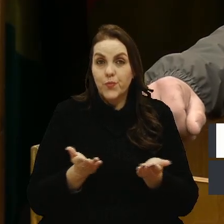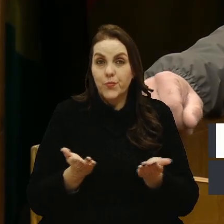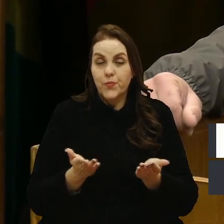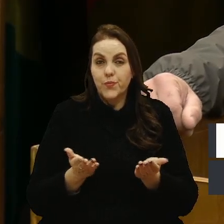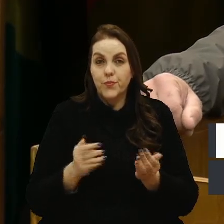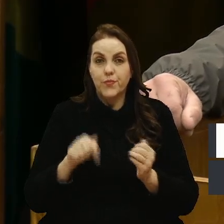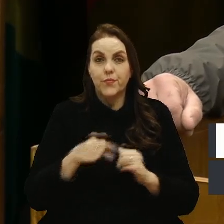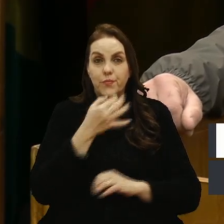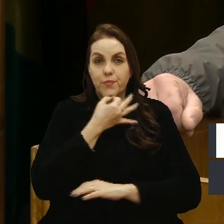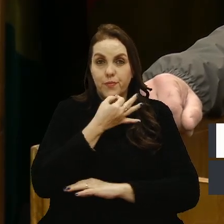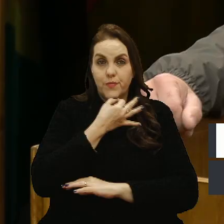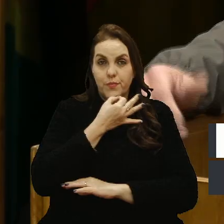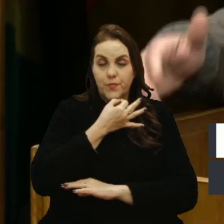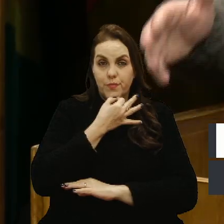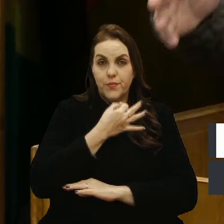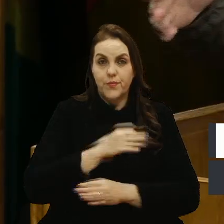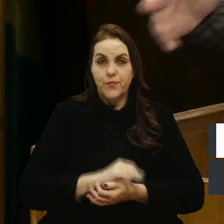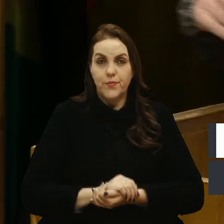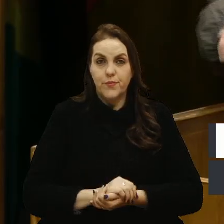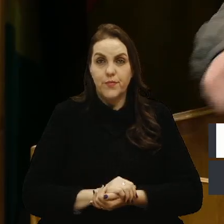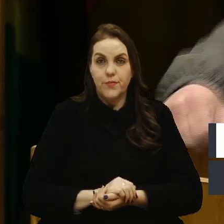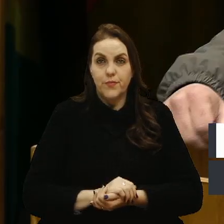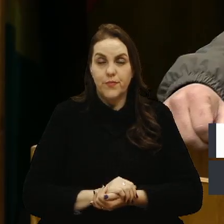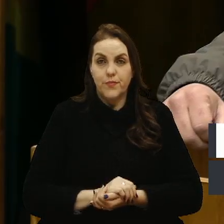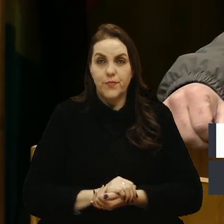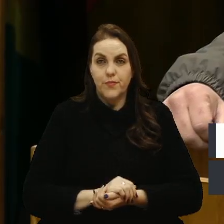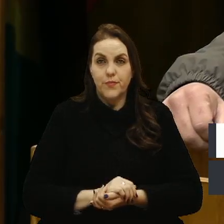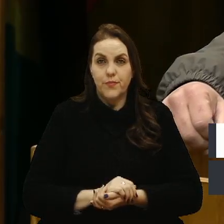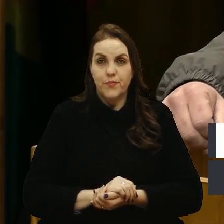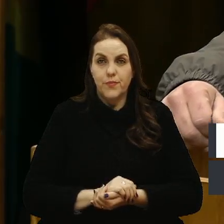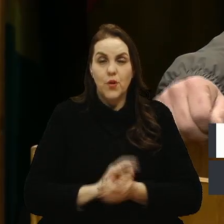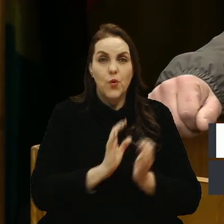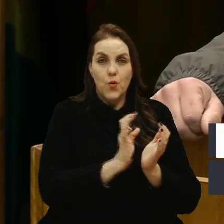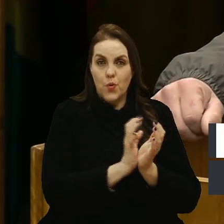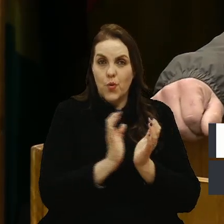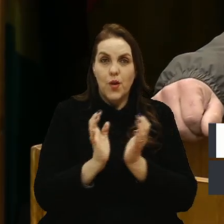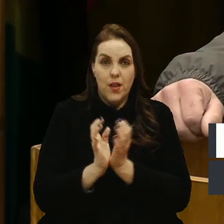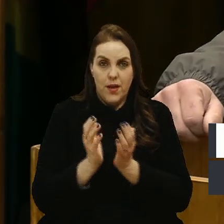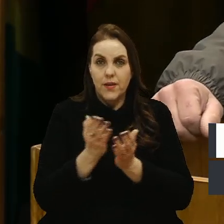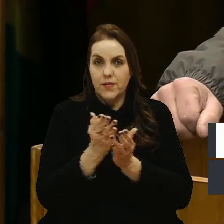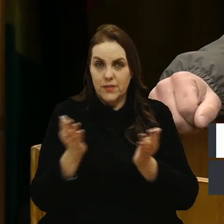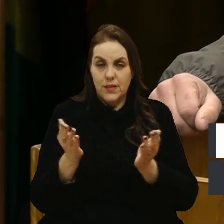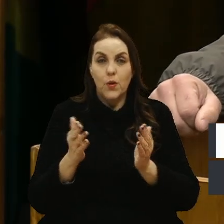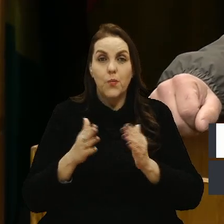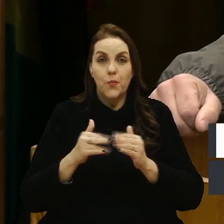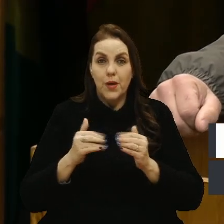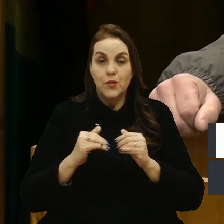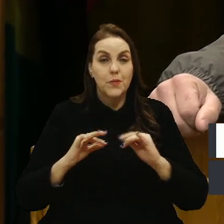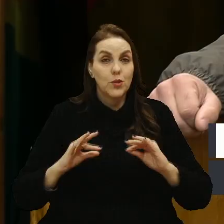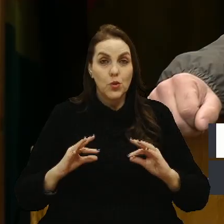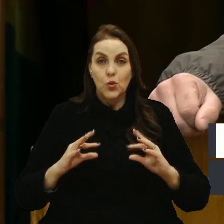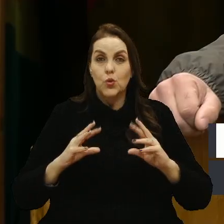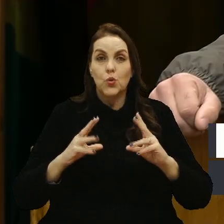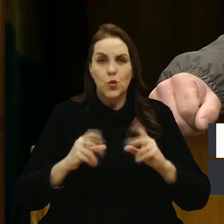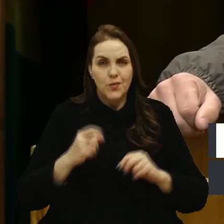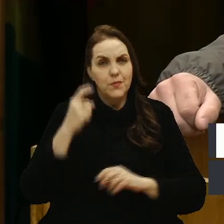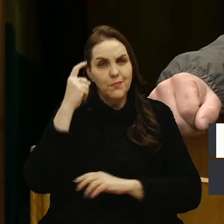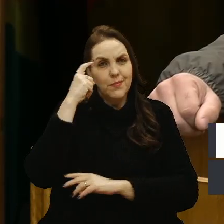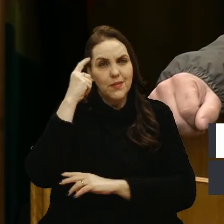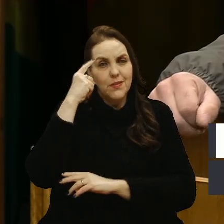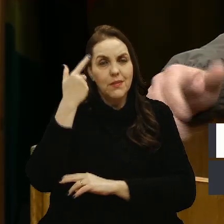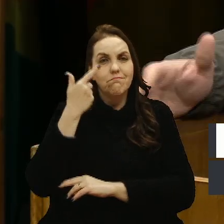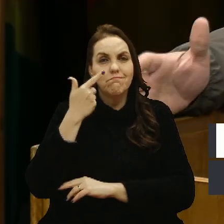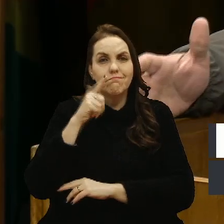em Caxias do Sul, nossos colegas, eu solicito para que todos repensem os seus